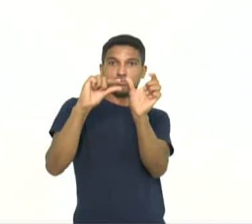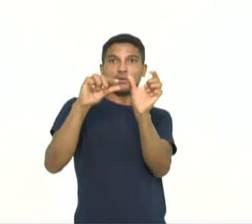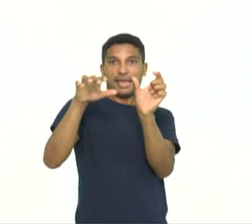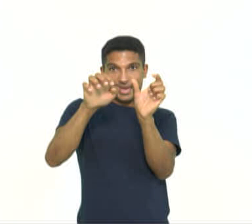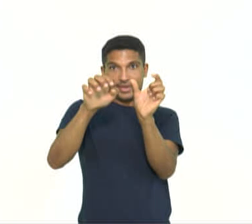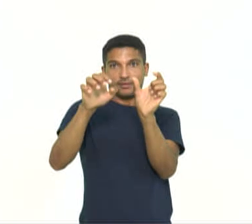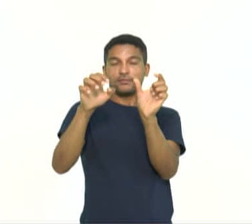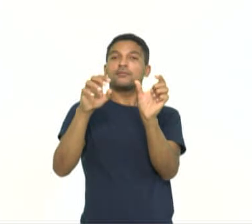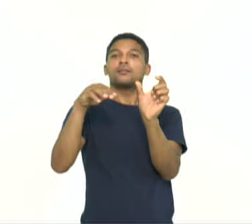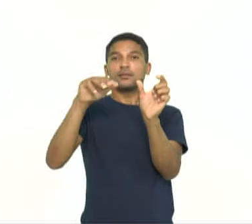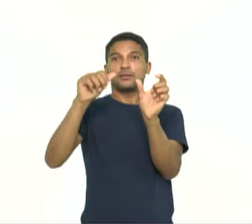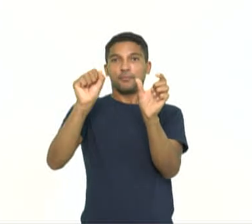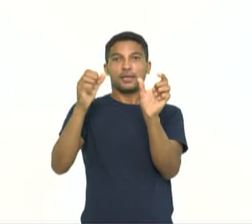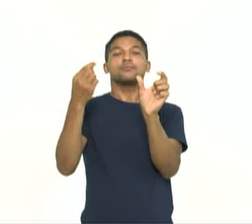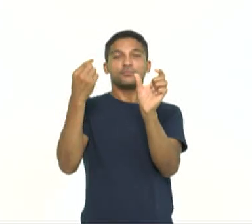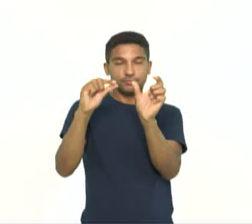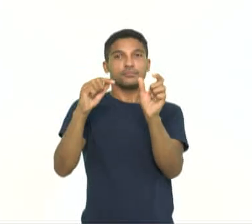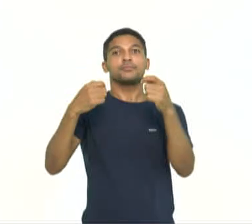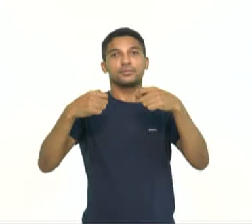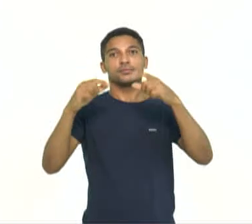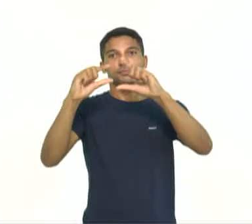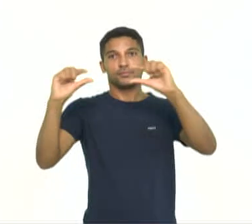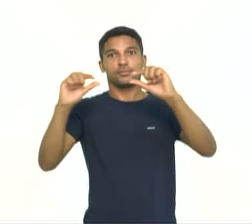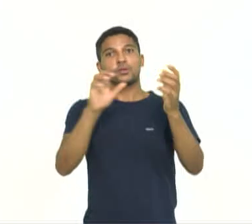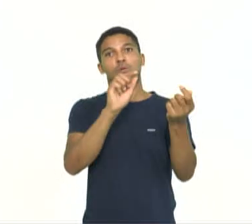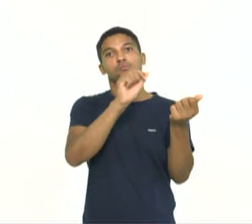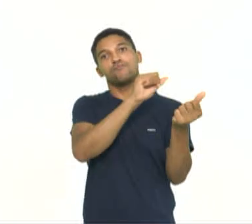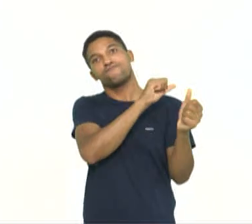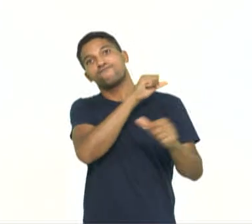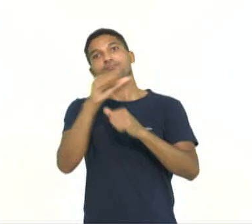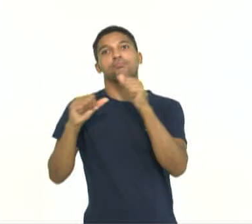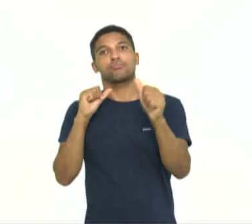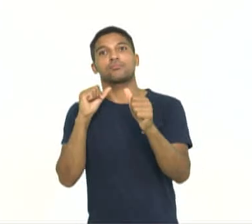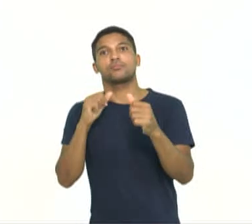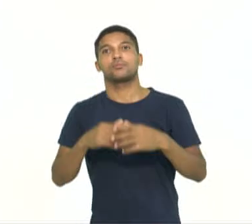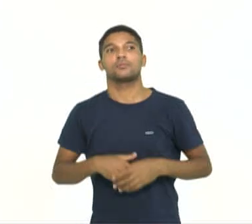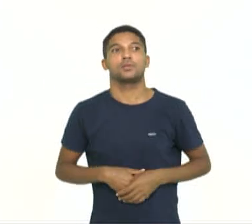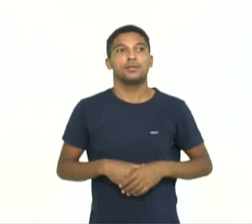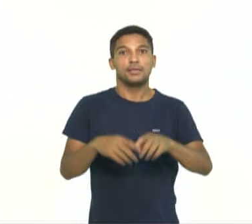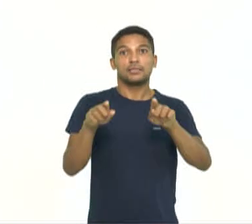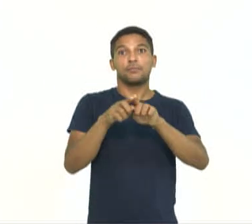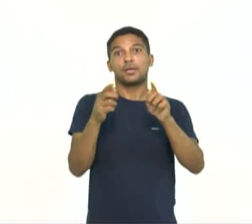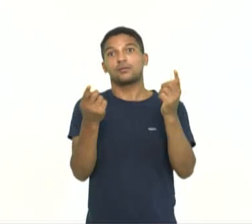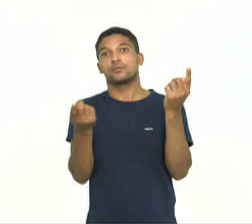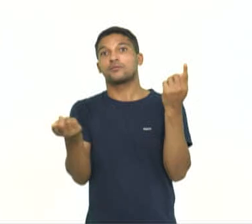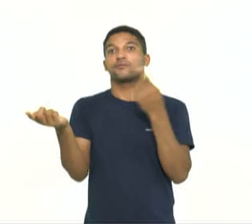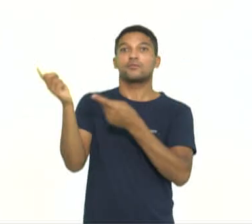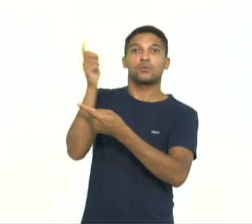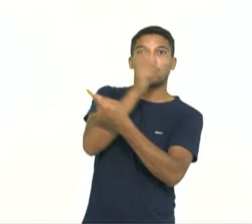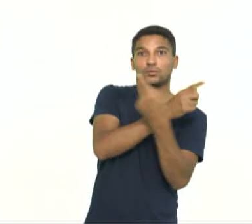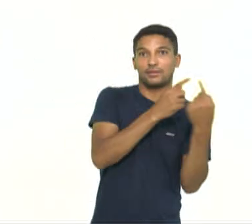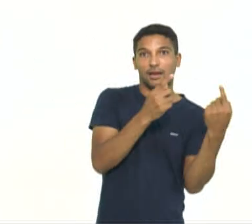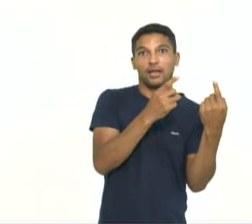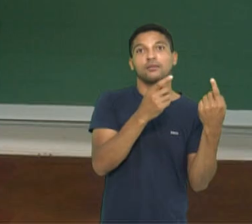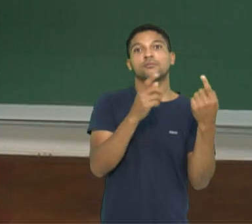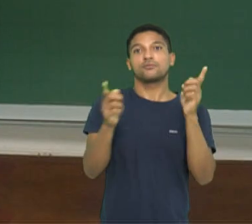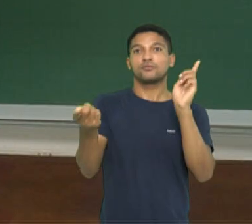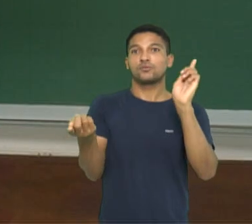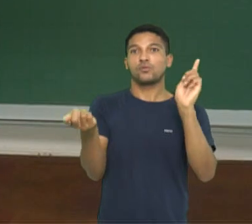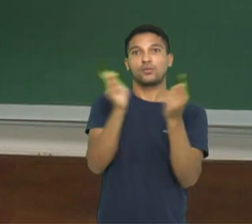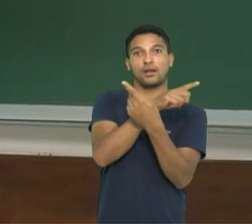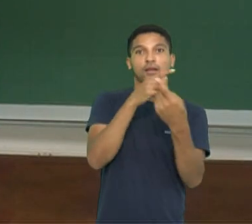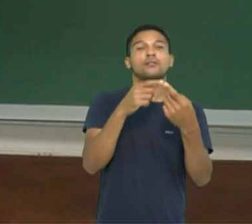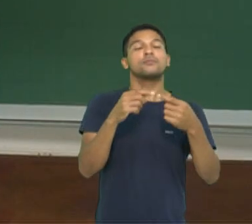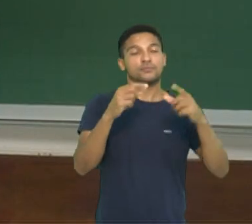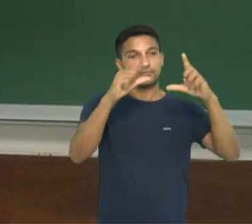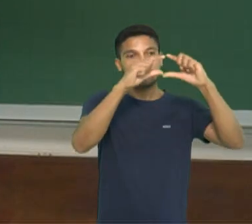são: eu levantei, vírgula, tomei café com pão. Então, vejam qual dessas conjunções vocês pretendem utilizar para somar as